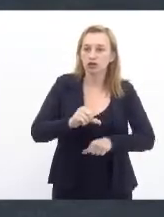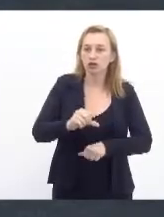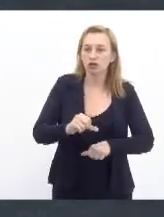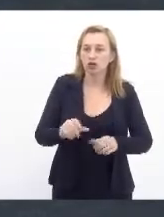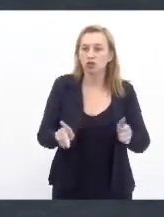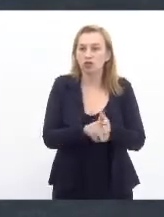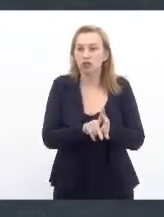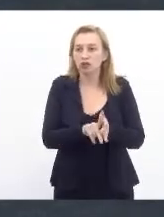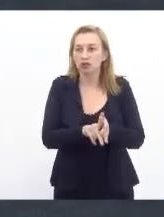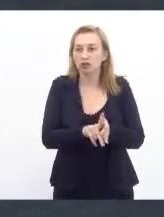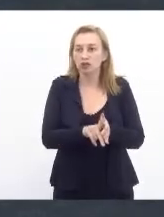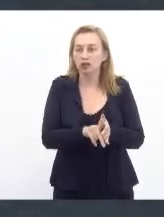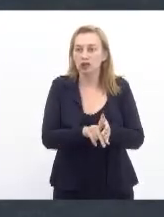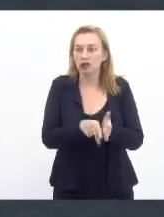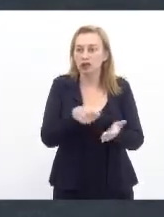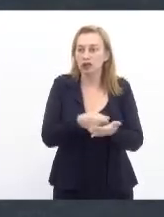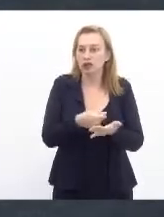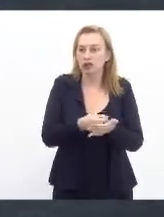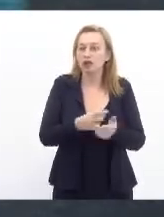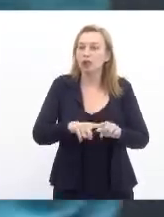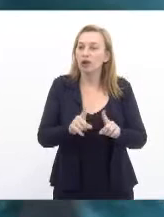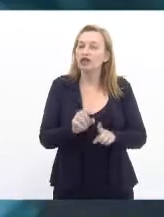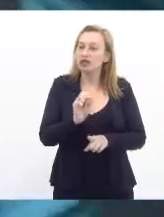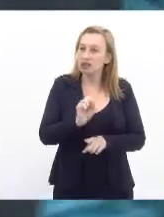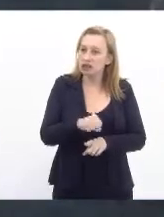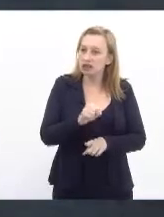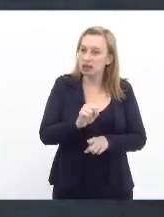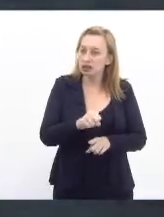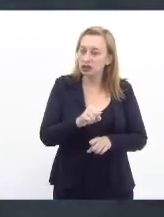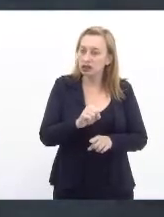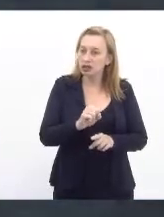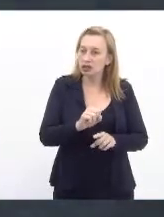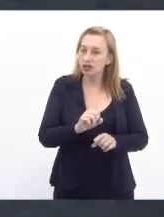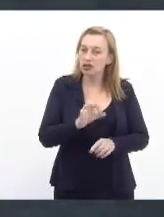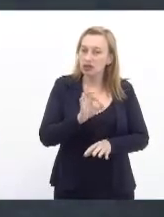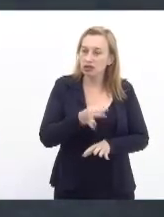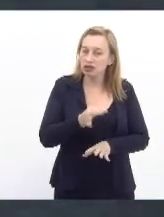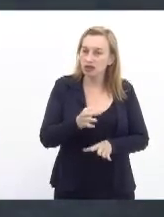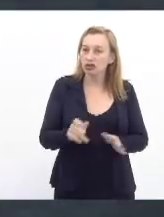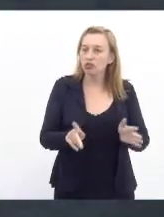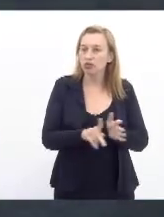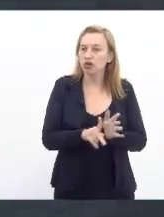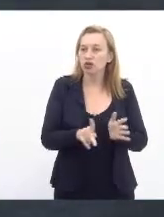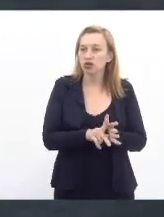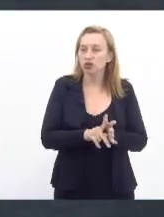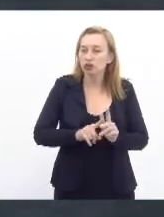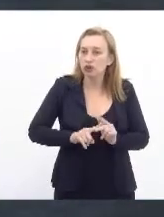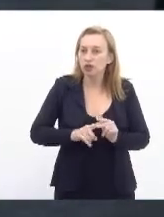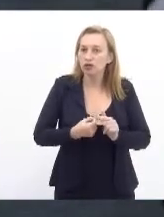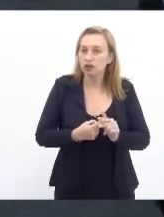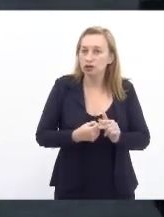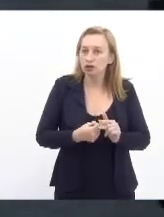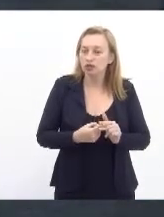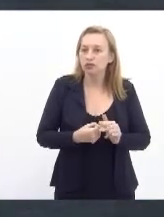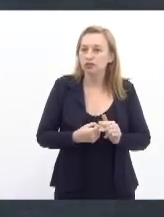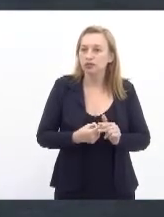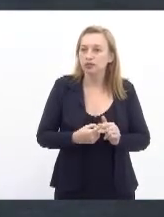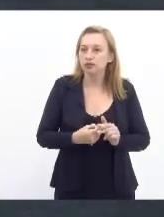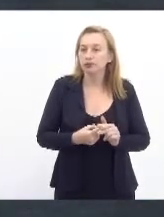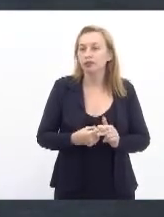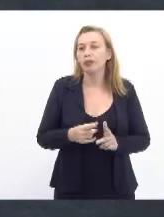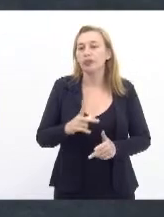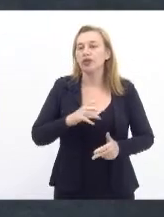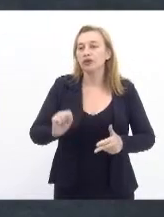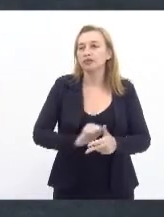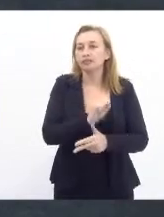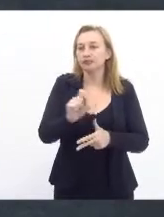projeto em autorizativo, mas sim um projeto impositivo, apenas carecendo de regulamentação por parte do